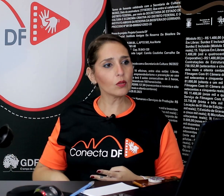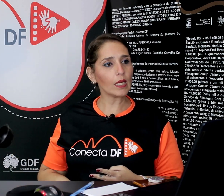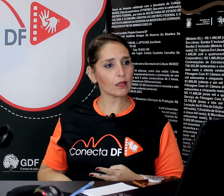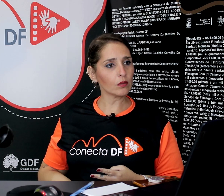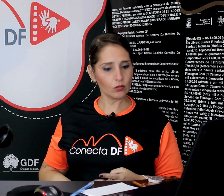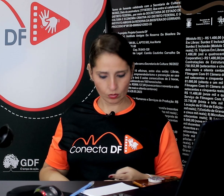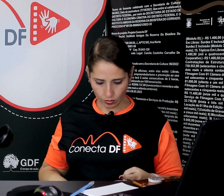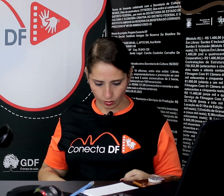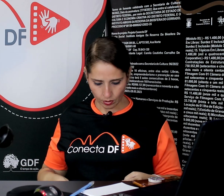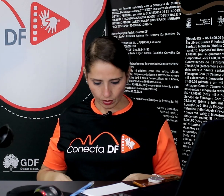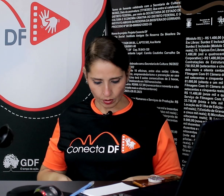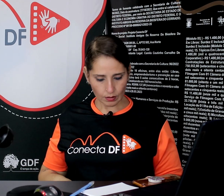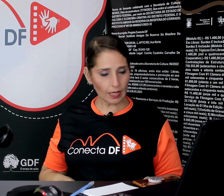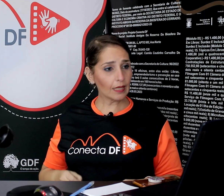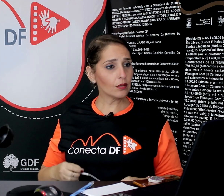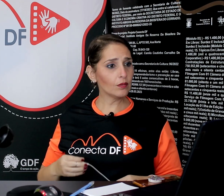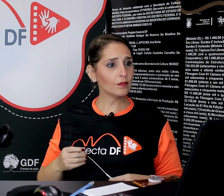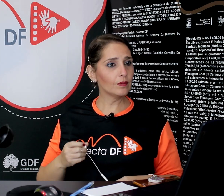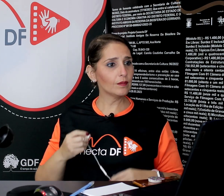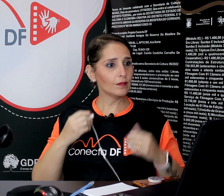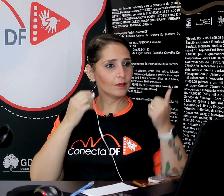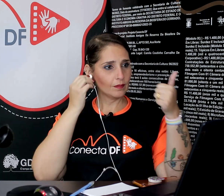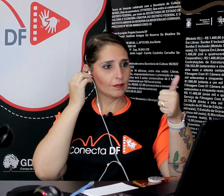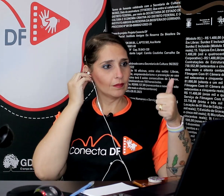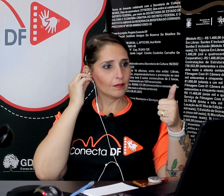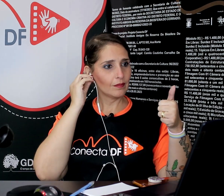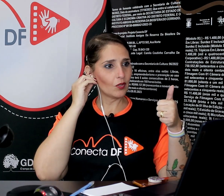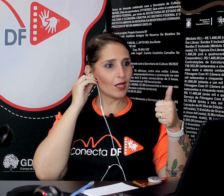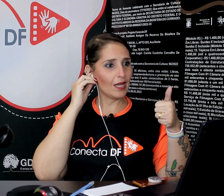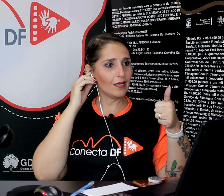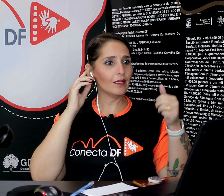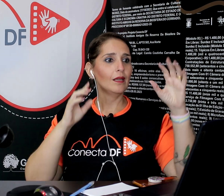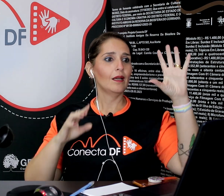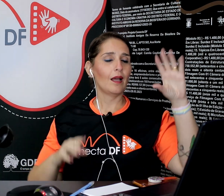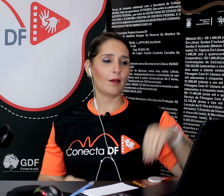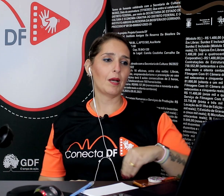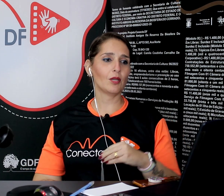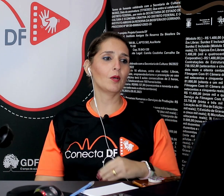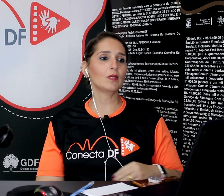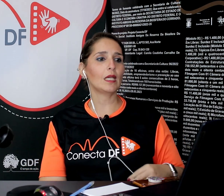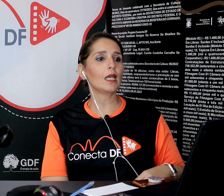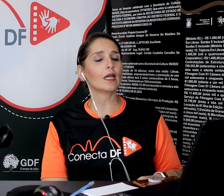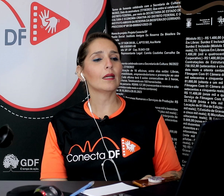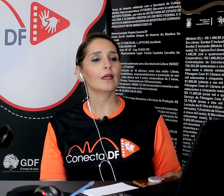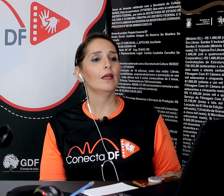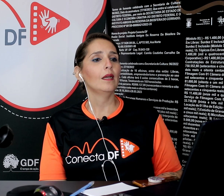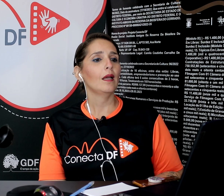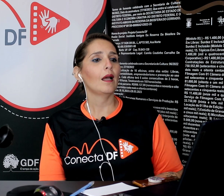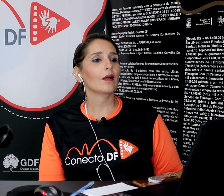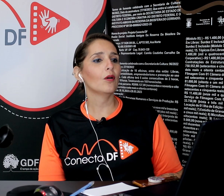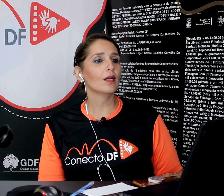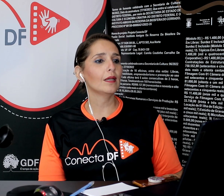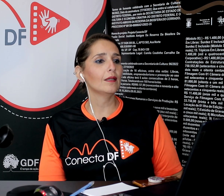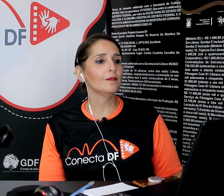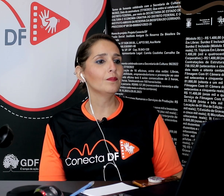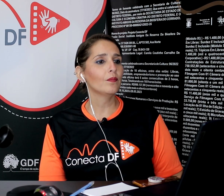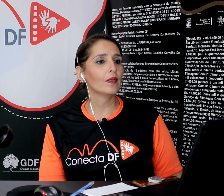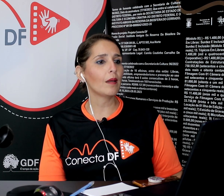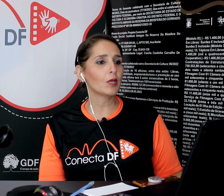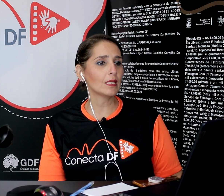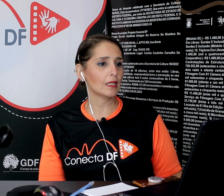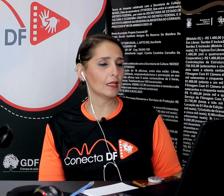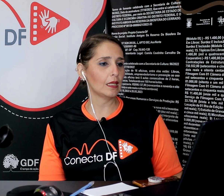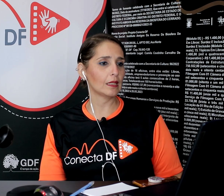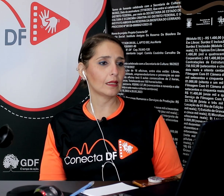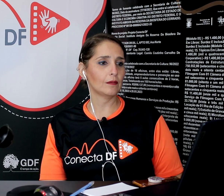está doendo. Certo? Ok? Abaixa a mãozinha. Agora,